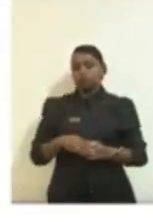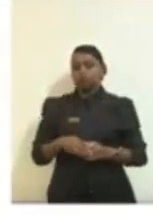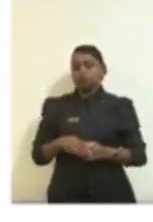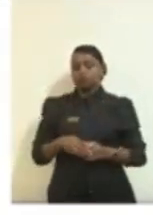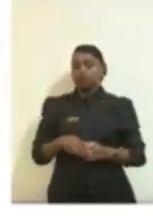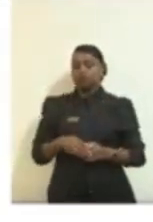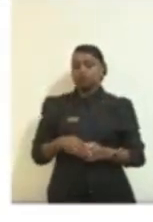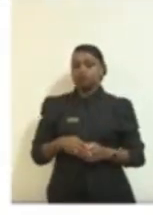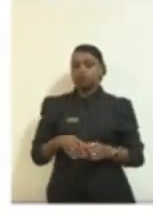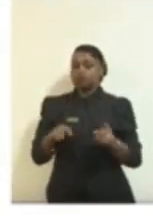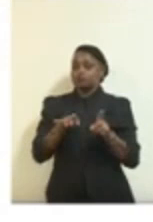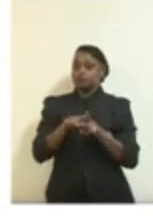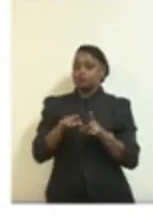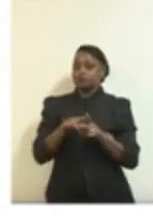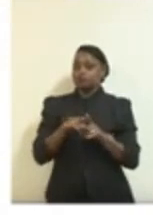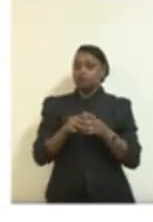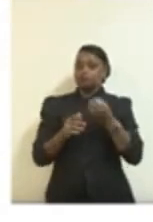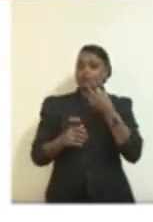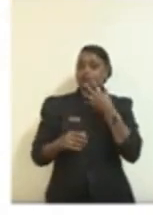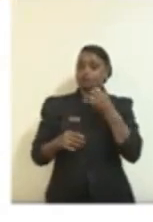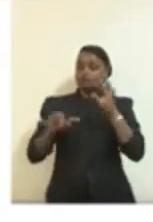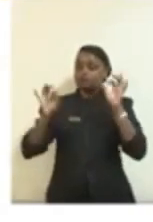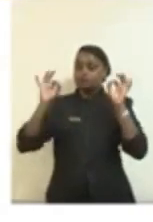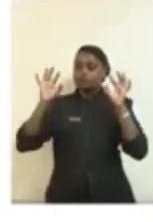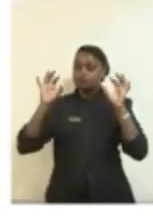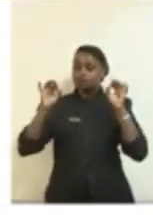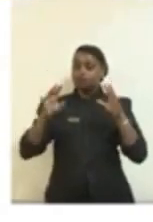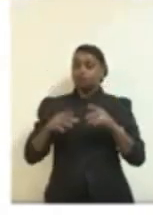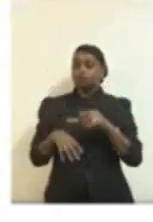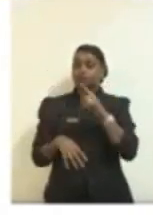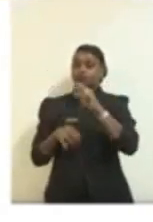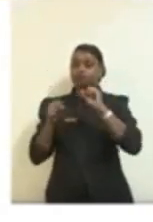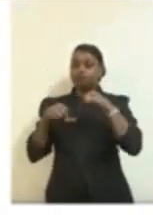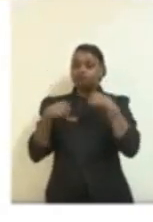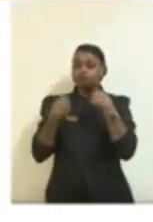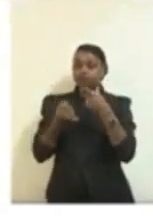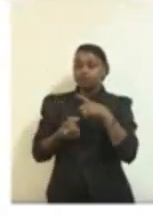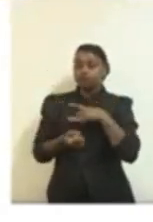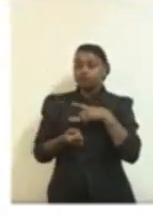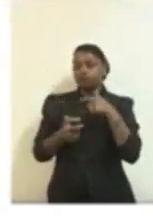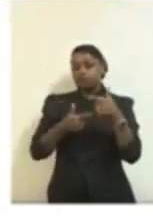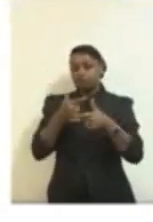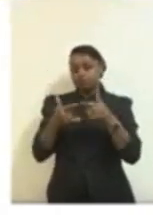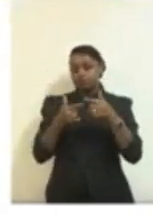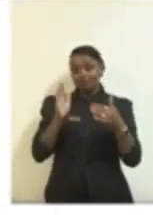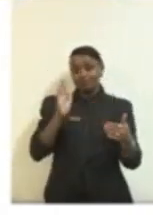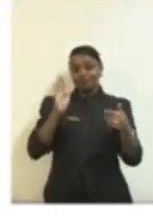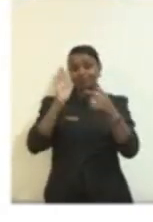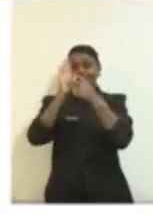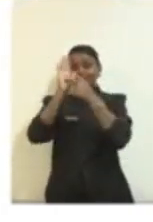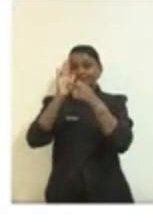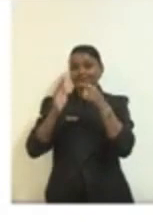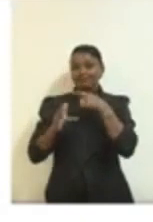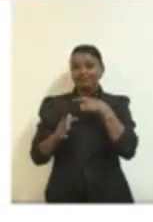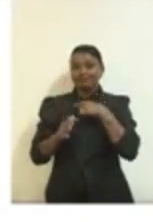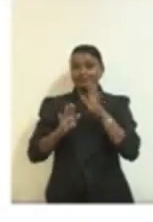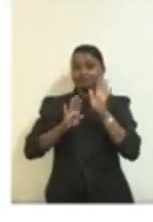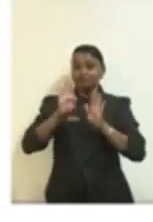Acho que é ótimo, né, este evento. Então, tentando chegar lá, queria fazer um